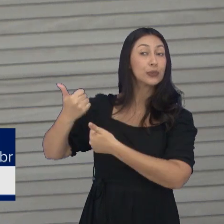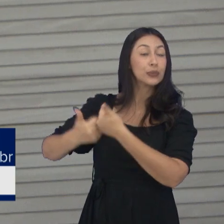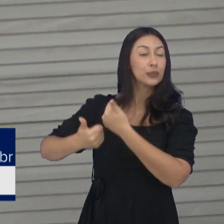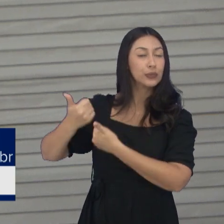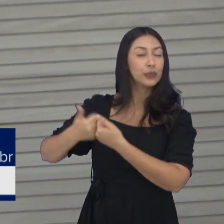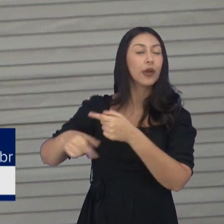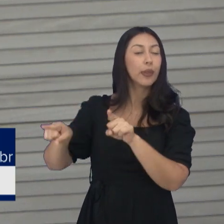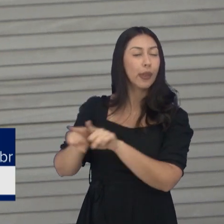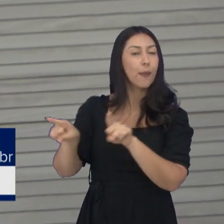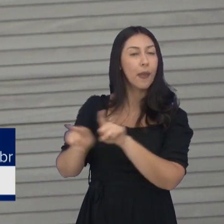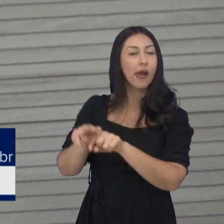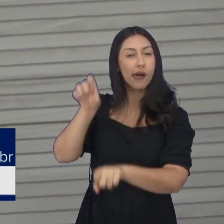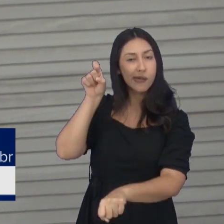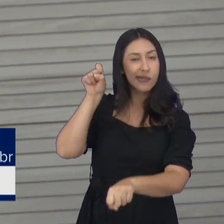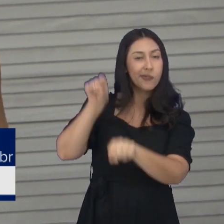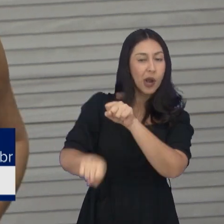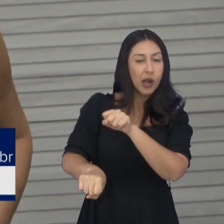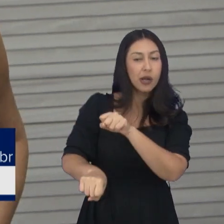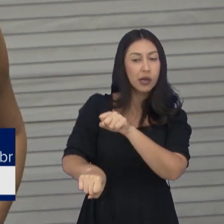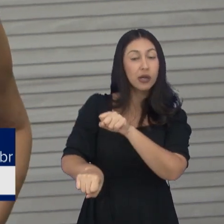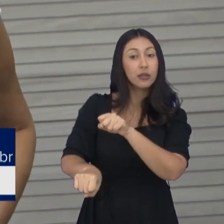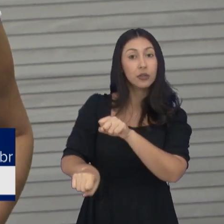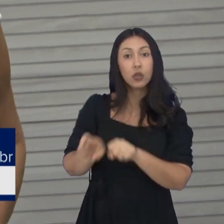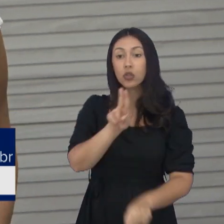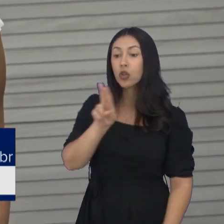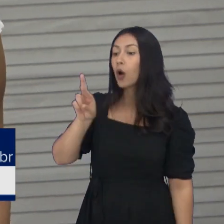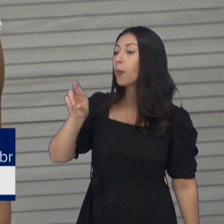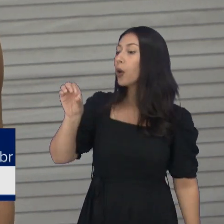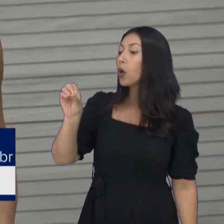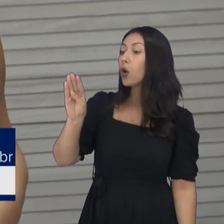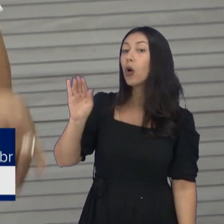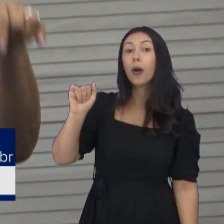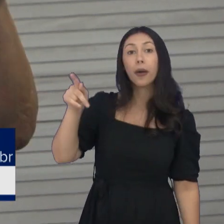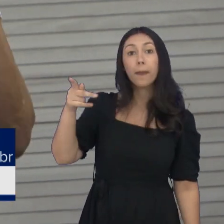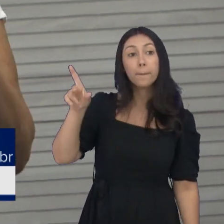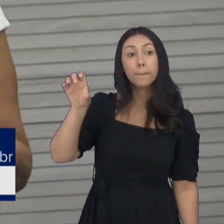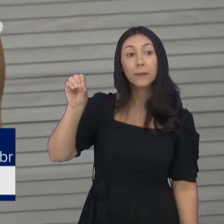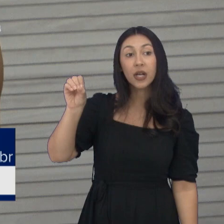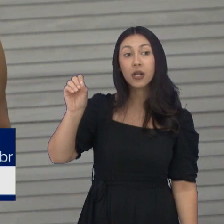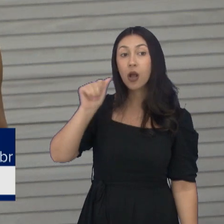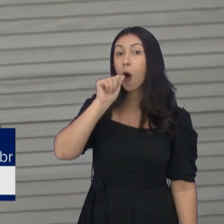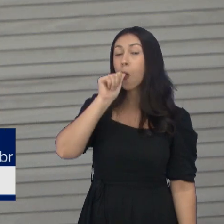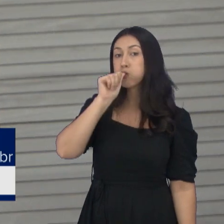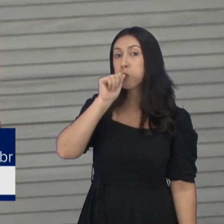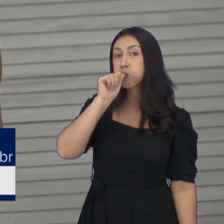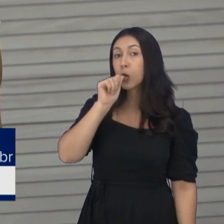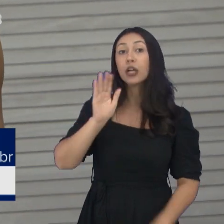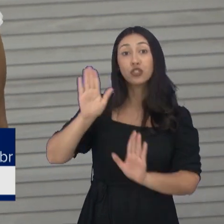também estuprou, né, Robin foi condenado, espero que cumpra,